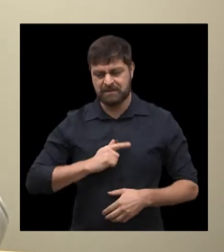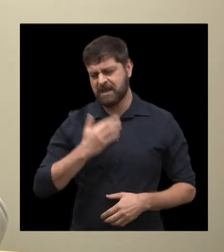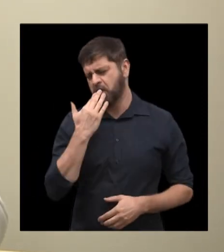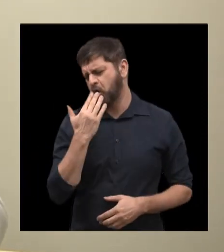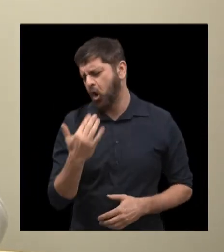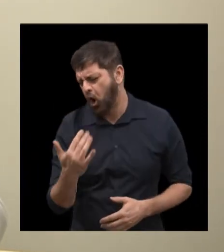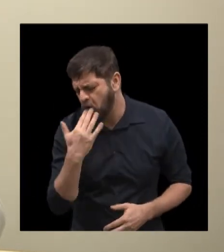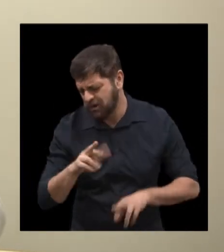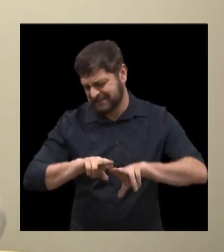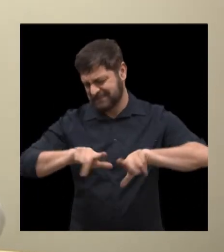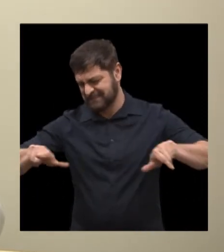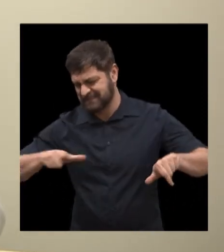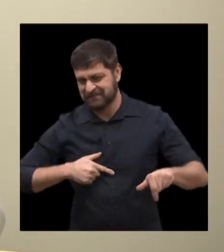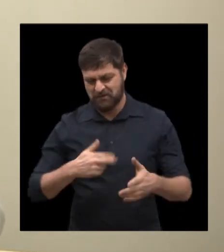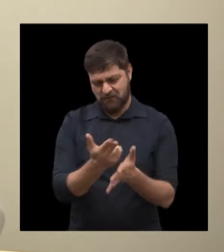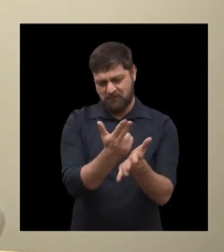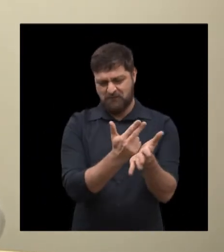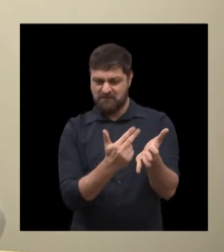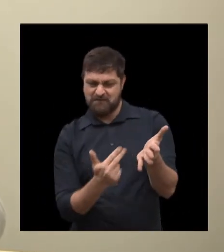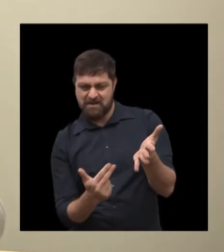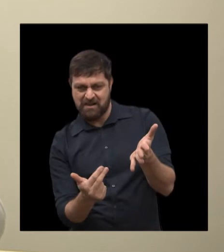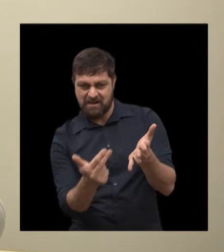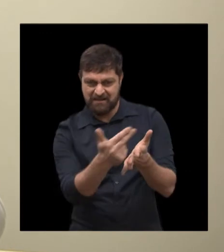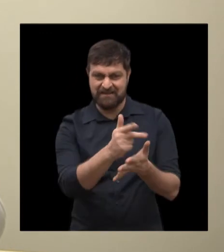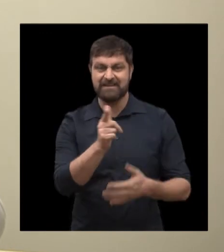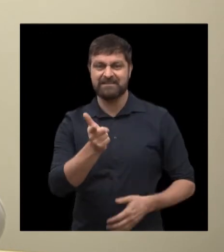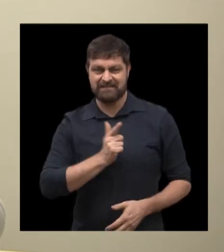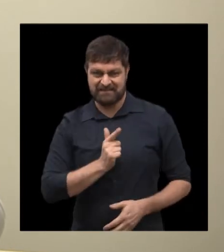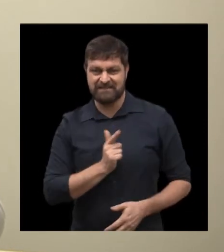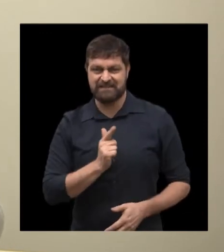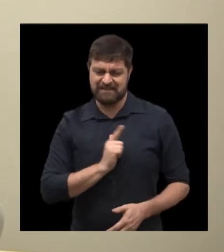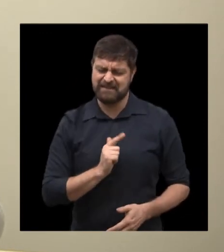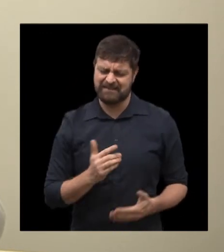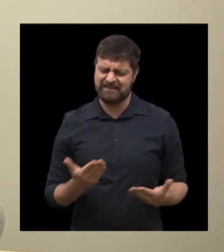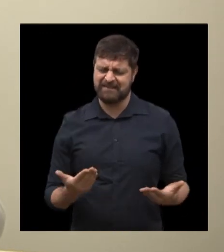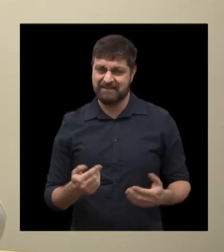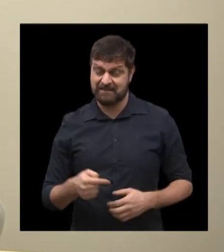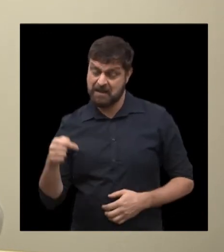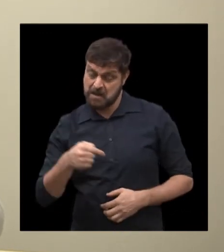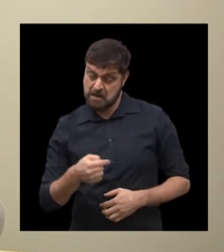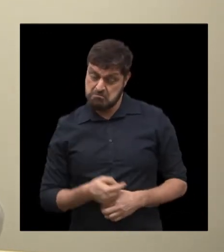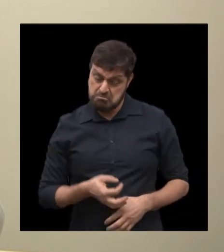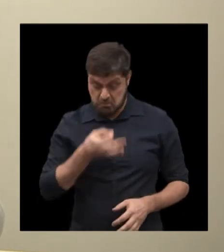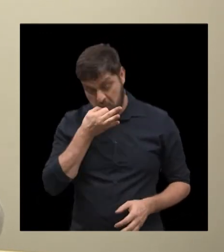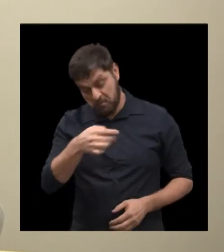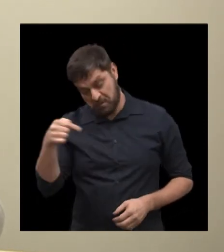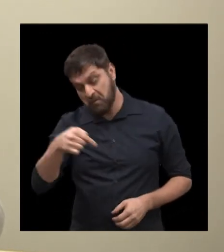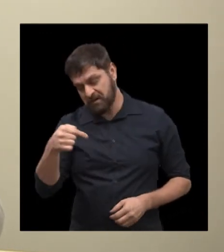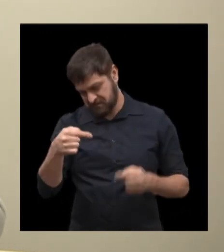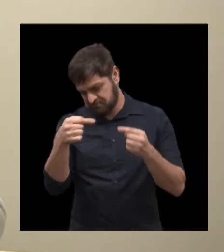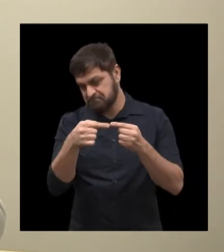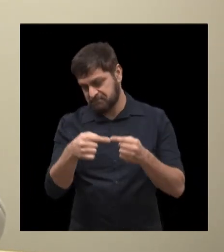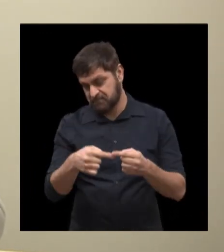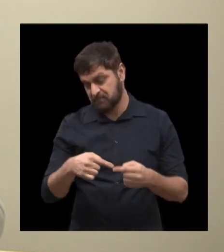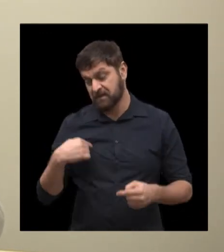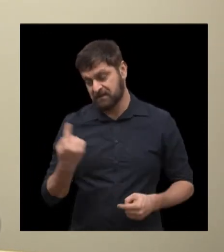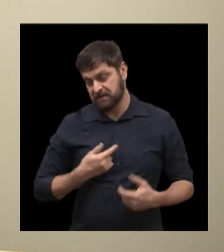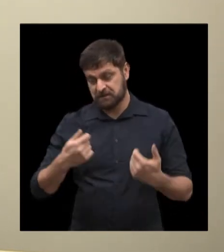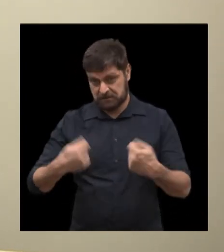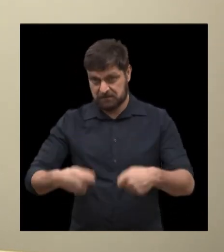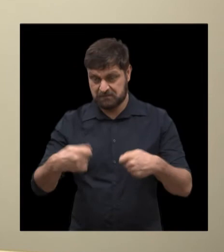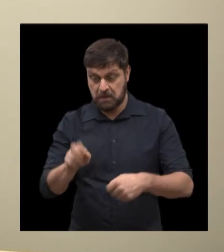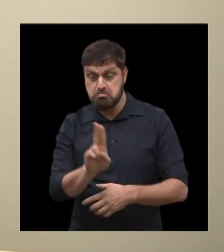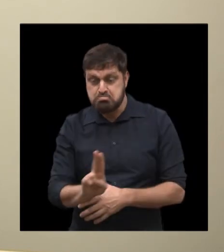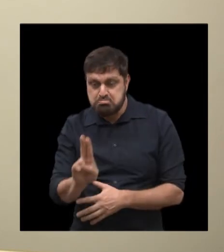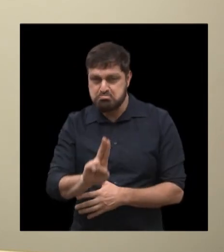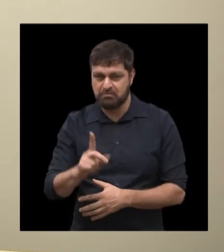colorido, tem com desenhos, com personagens. Então eu acho que esse daqui é o mais recomendado para quando a gente precisar usar. Ele